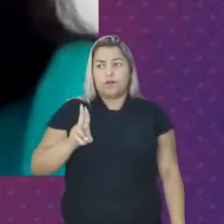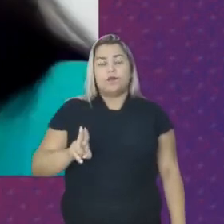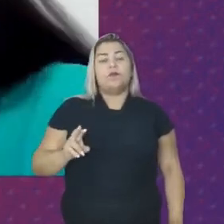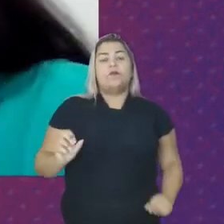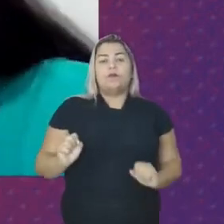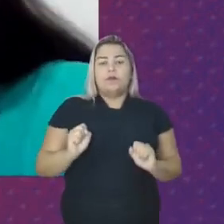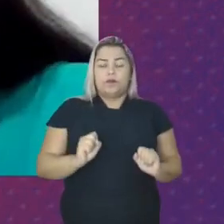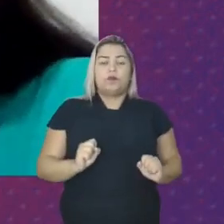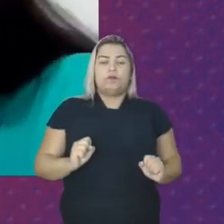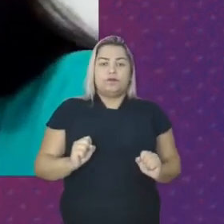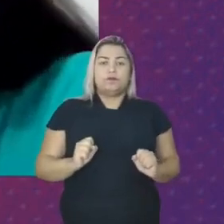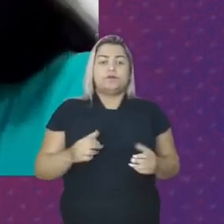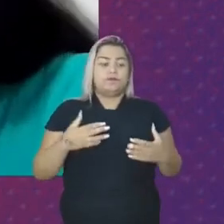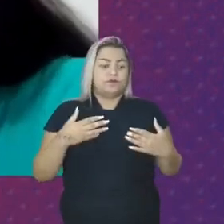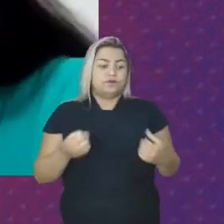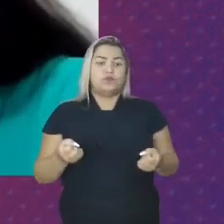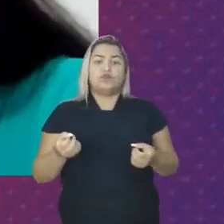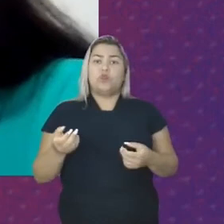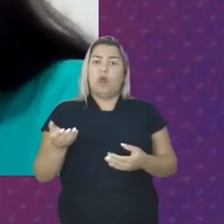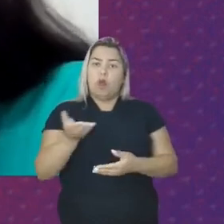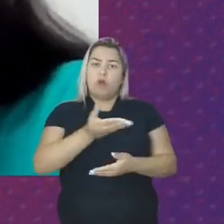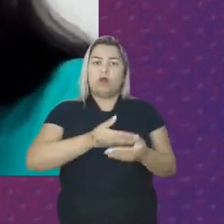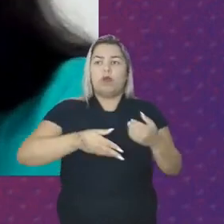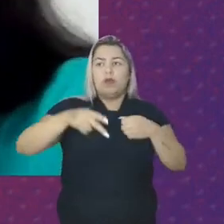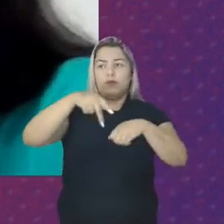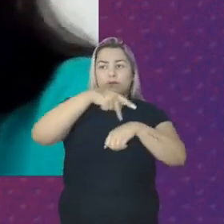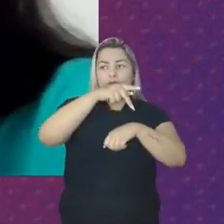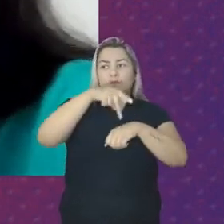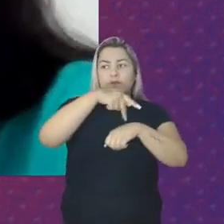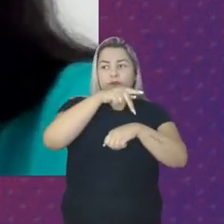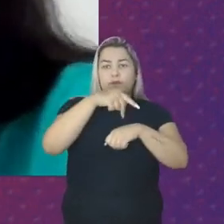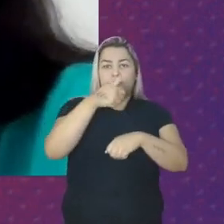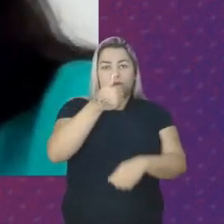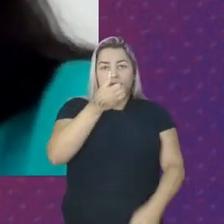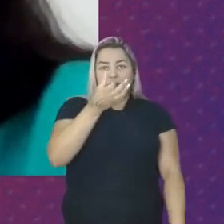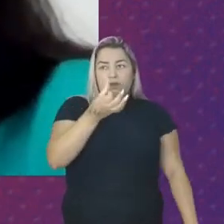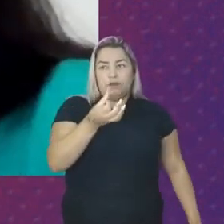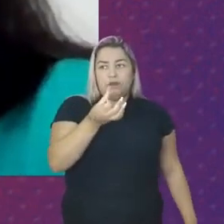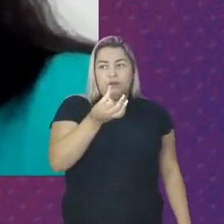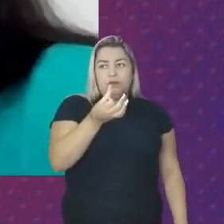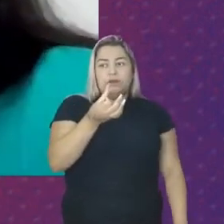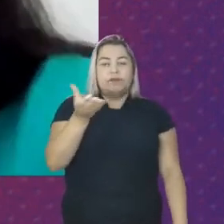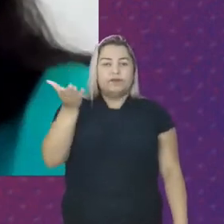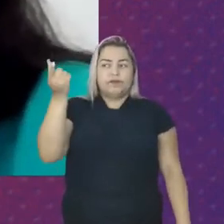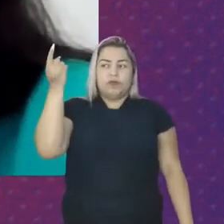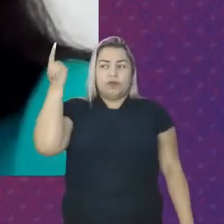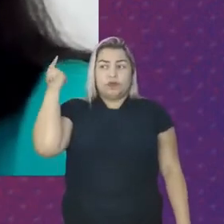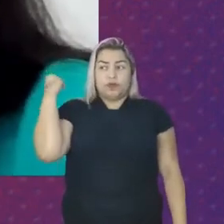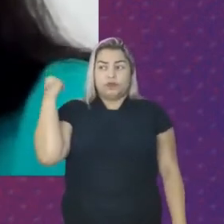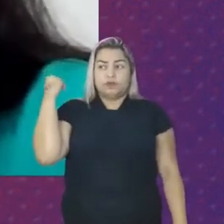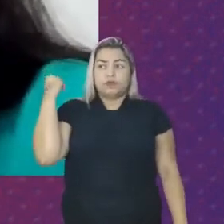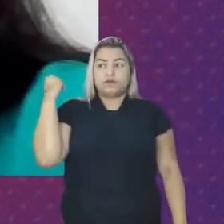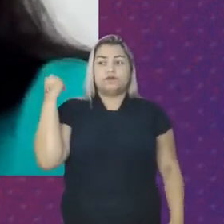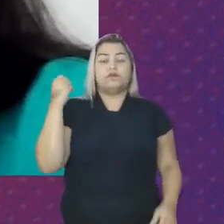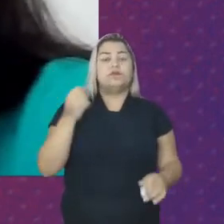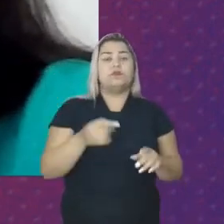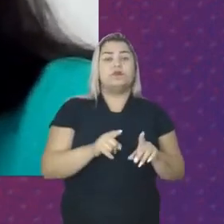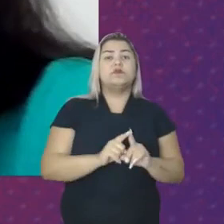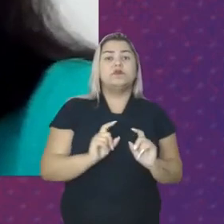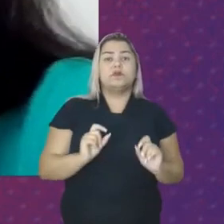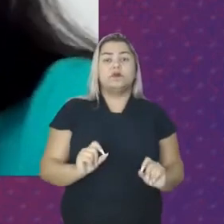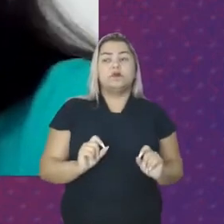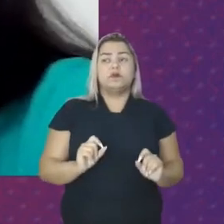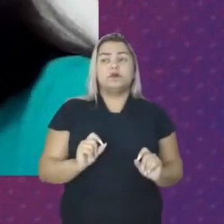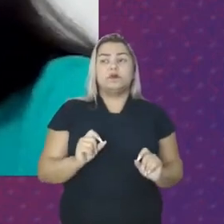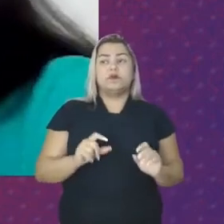poder atender em outros países, chegou até 16 países à época, né? Hoje, o Ligue 180 ele é definido,